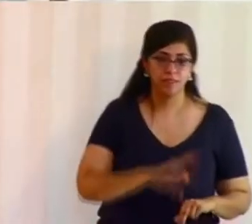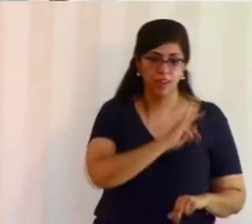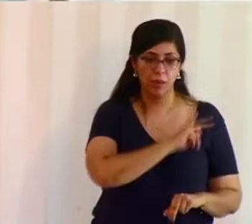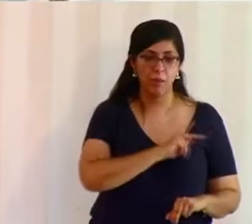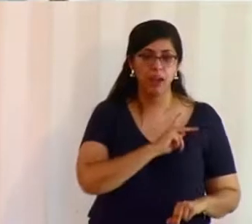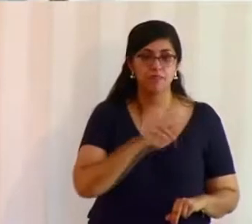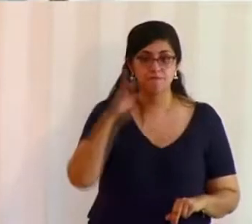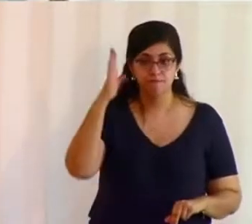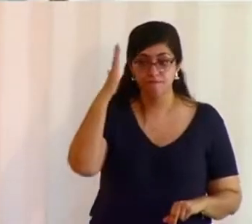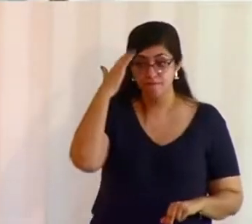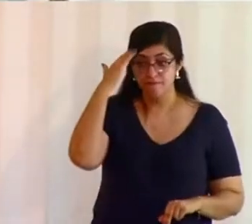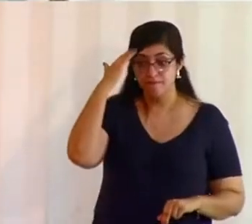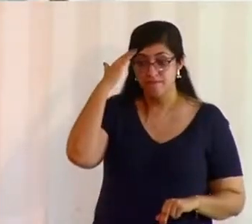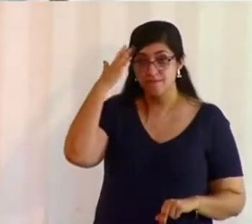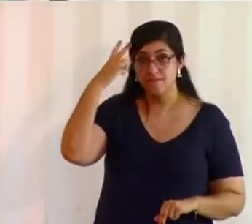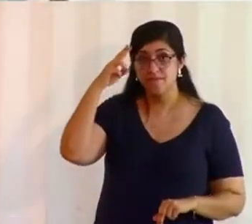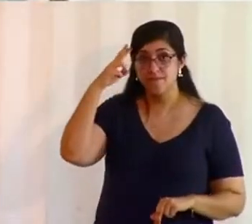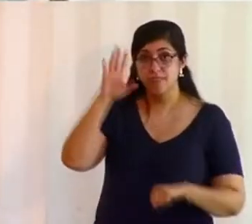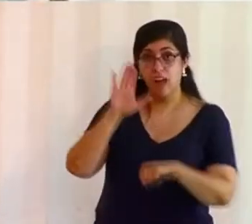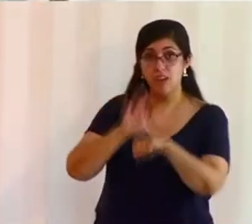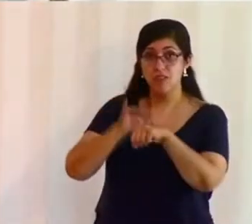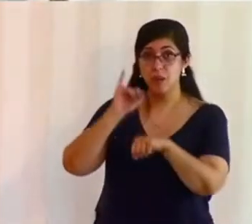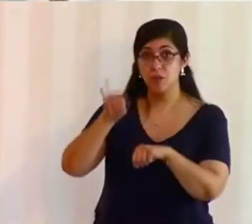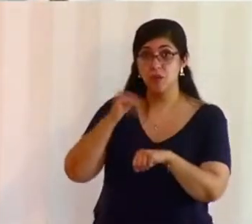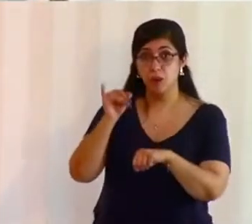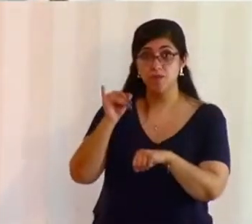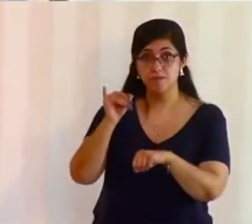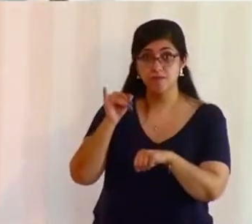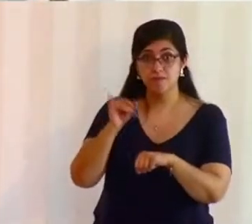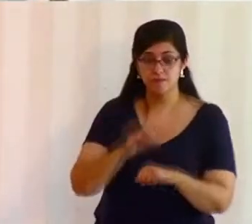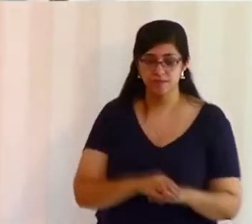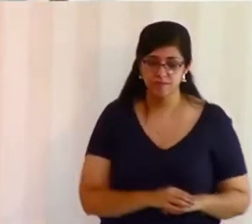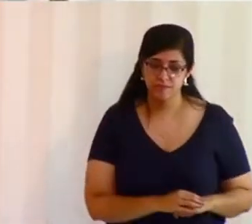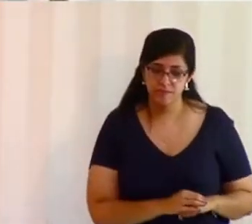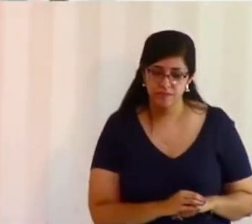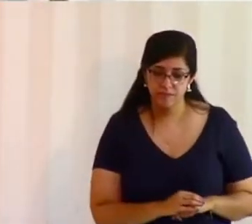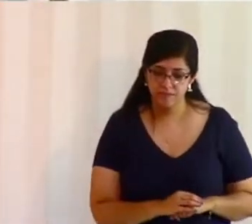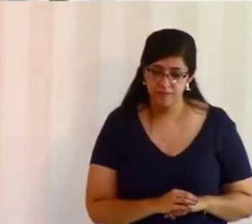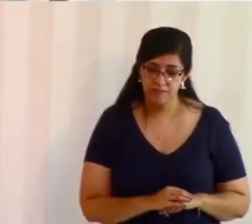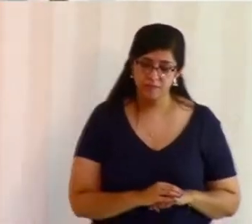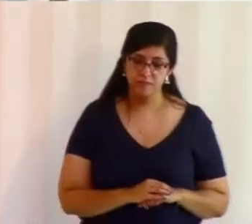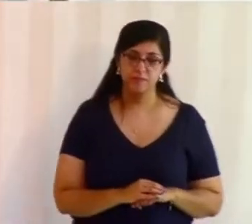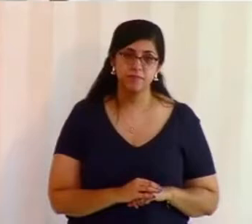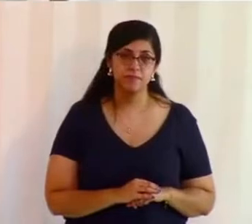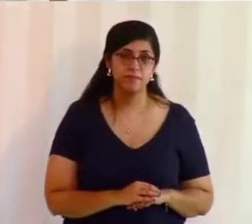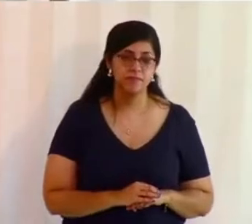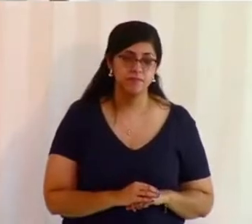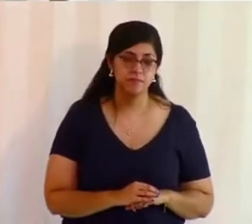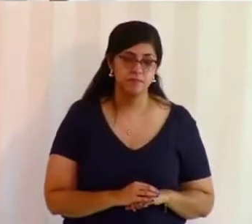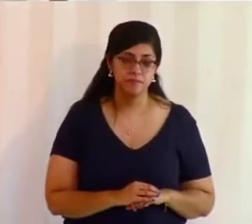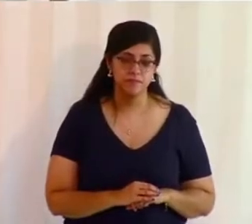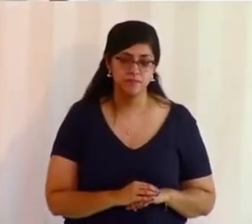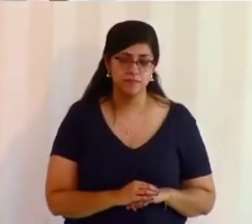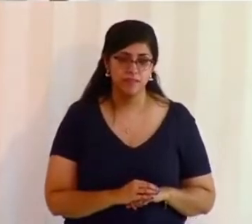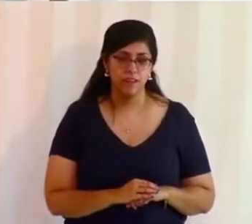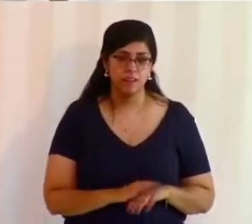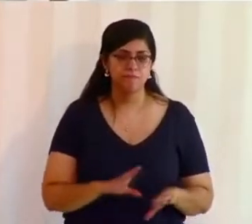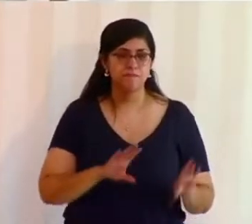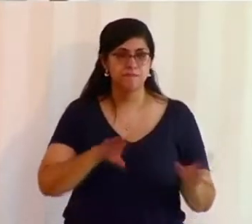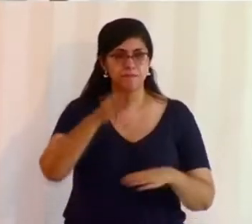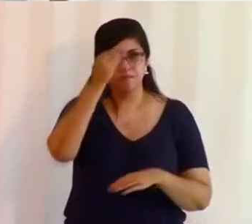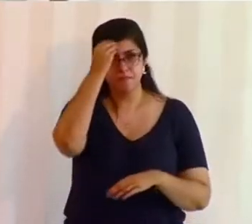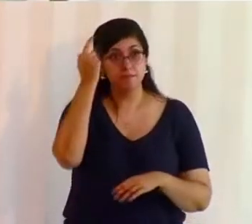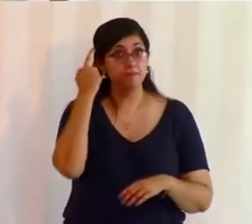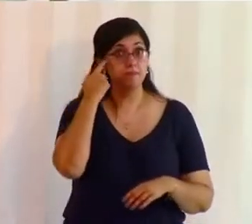Marcos. Porque Barnabé não desistiu de João Marcos e continuou discipulado com aquele rapaz. Mas quem vai compor então agora a equipe